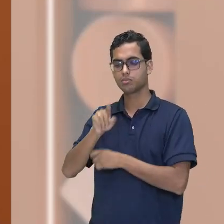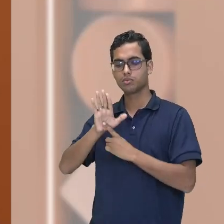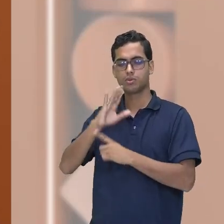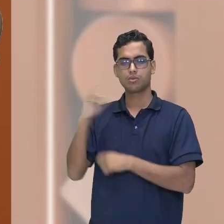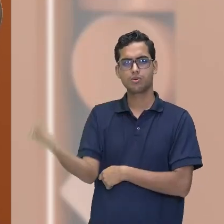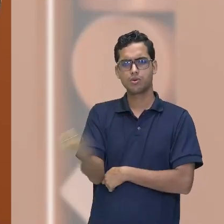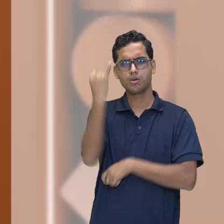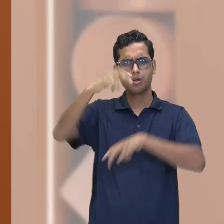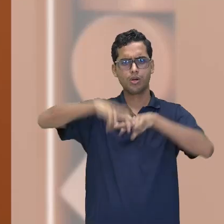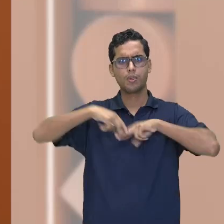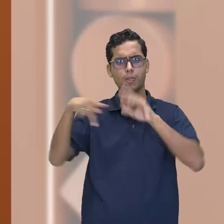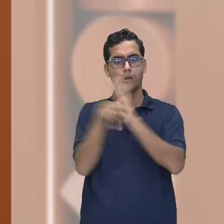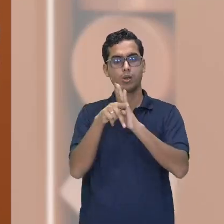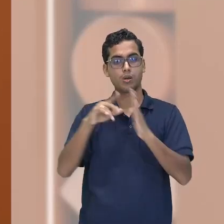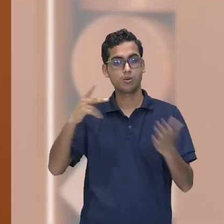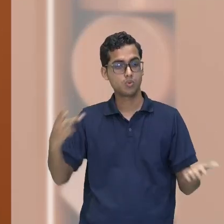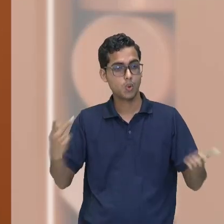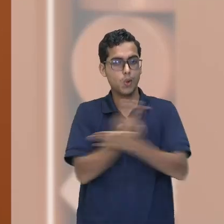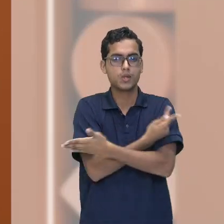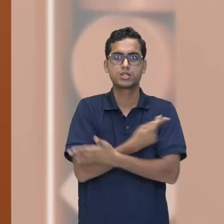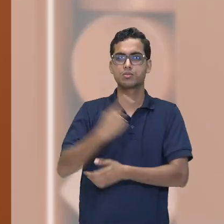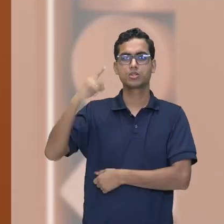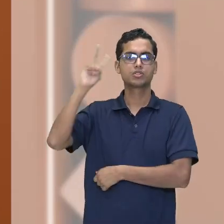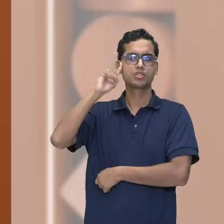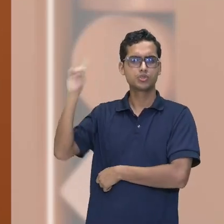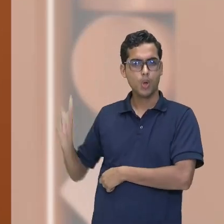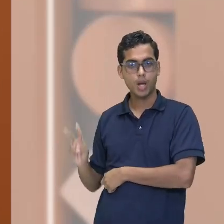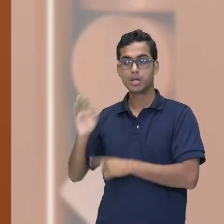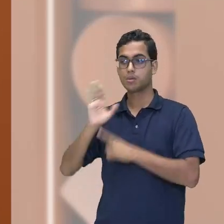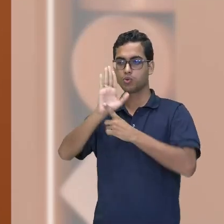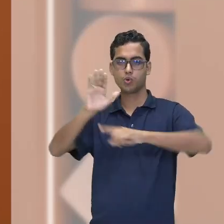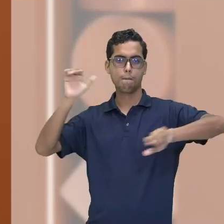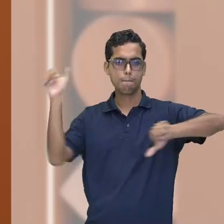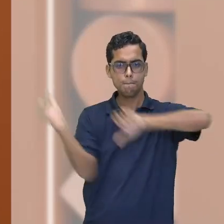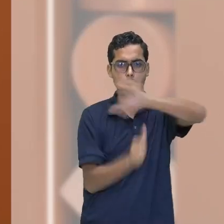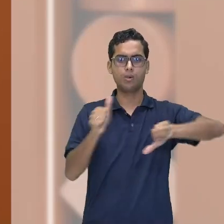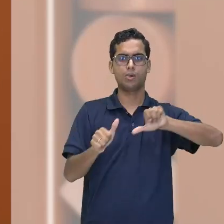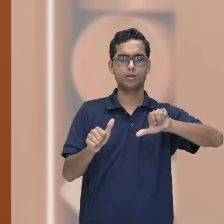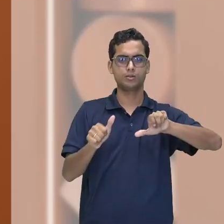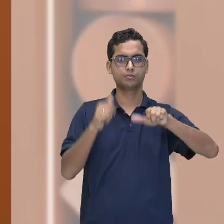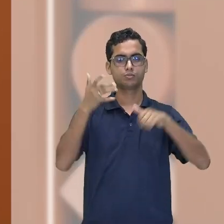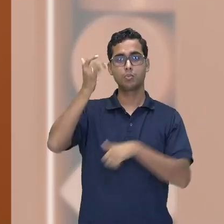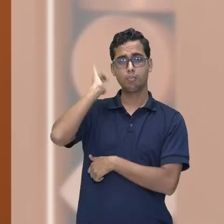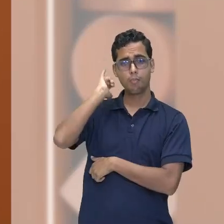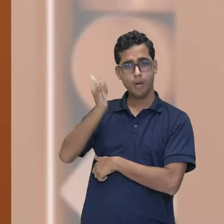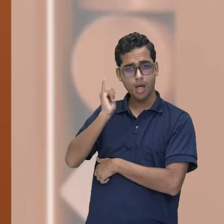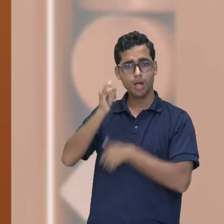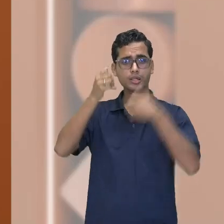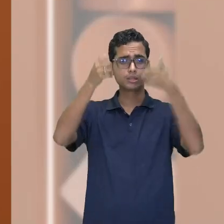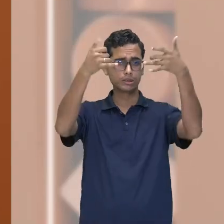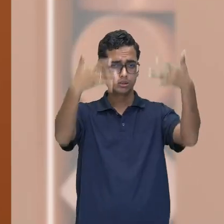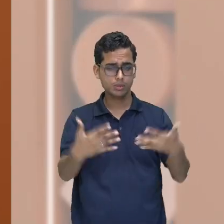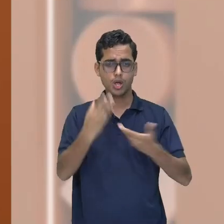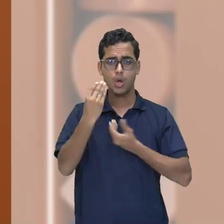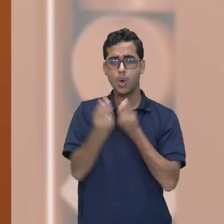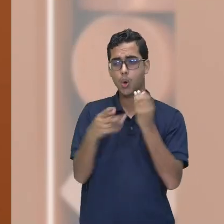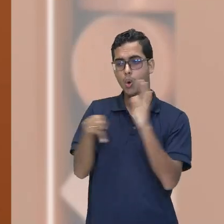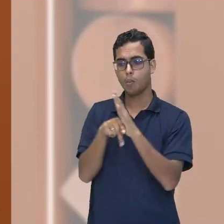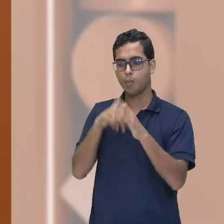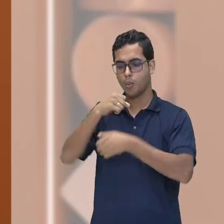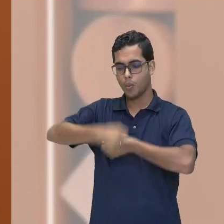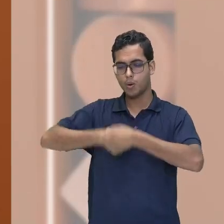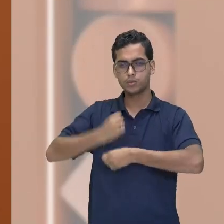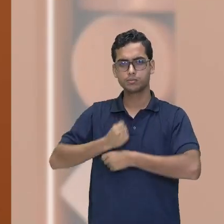do evento histórico que trouxe mudanças. Então, essa forma de se contar, de se catalogar um ano como sendo importante